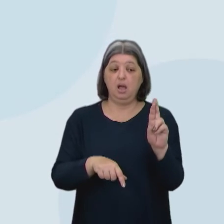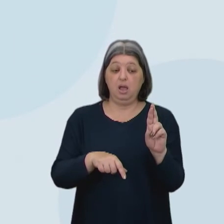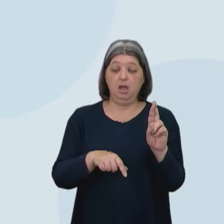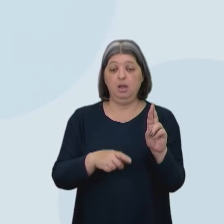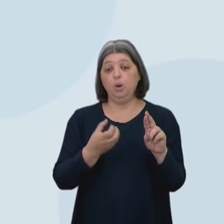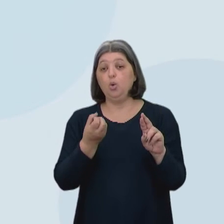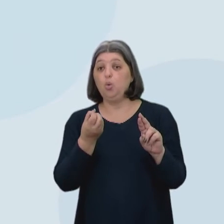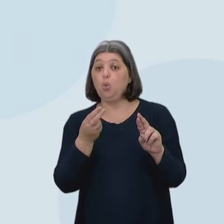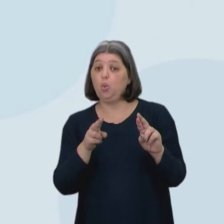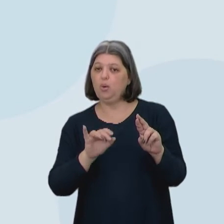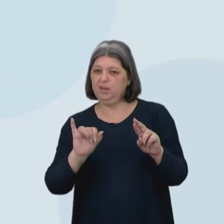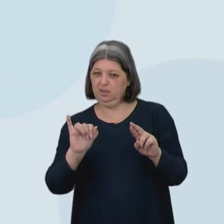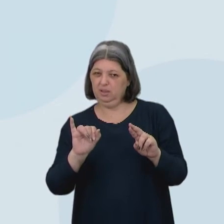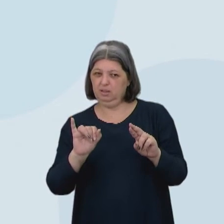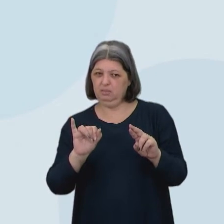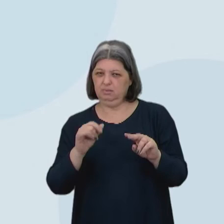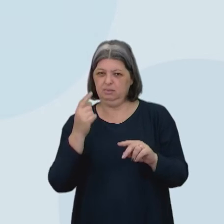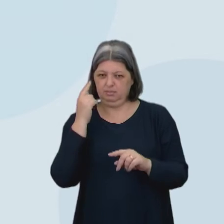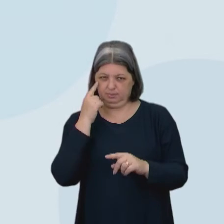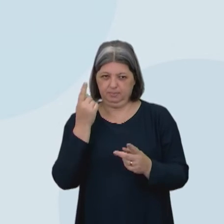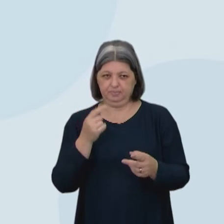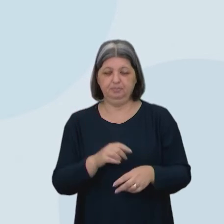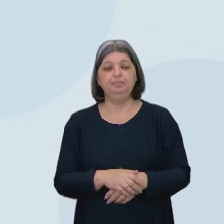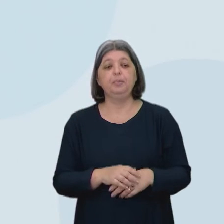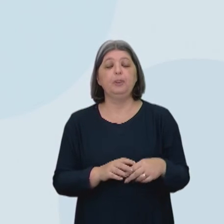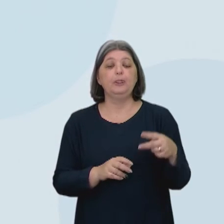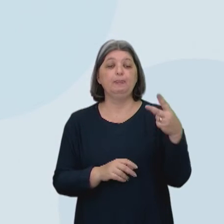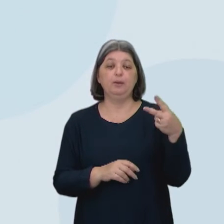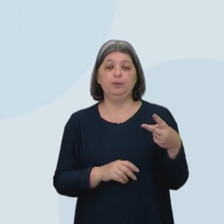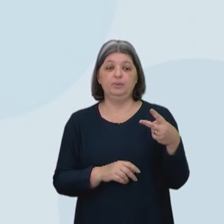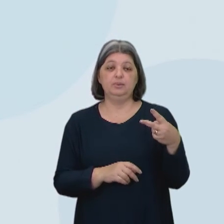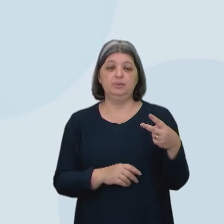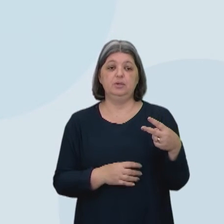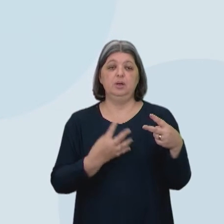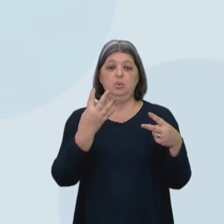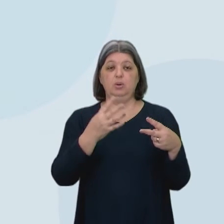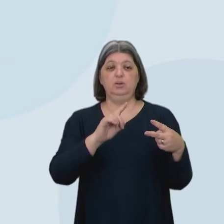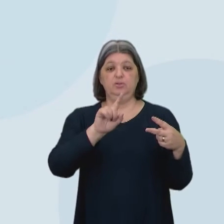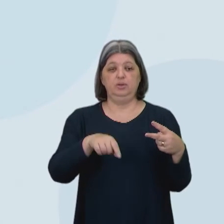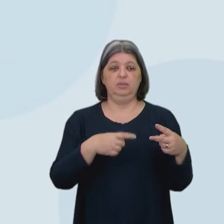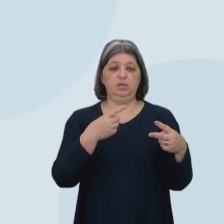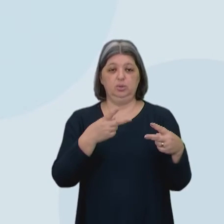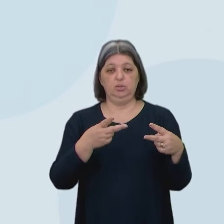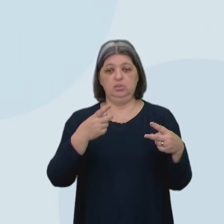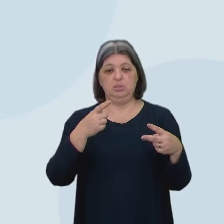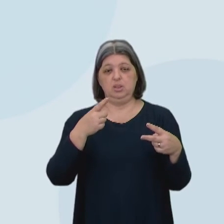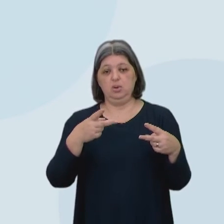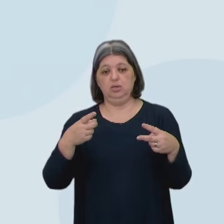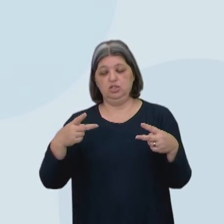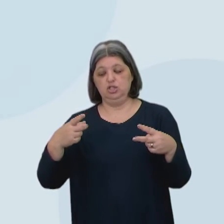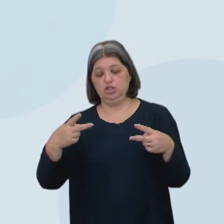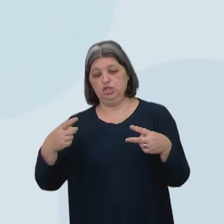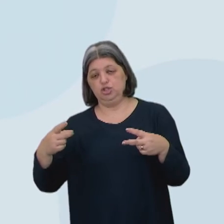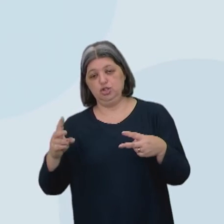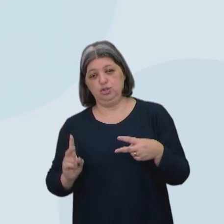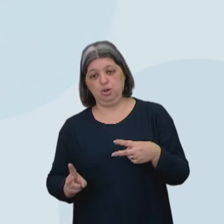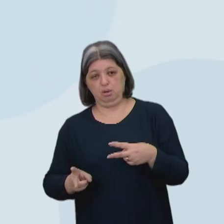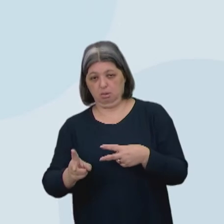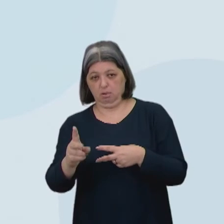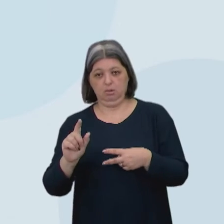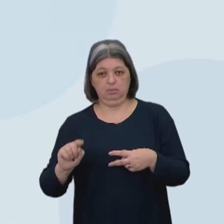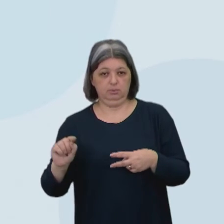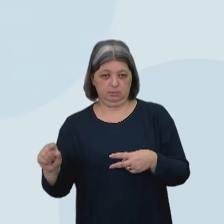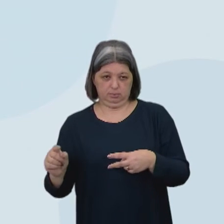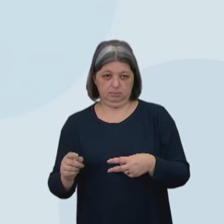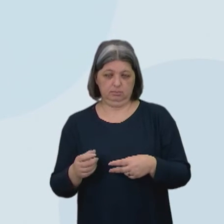irracional? Tá bom, vamos pensar. 2, 4,12, 12, 12, 12, 12, 12, 12. Eterno. Racional